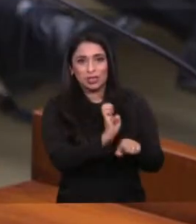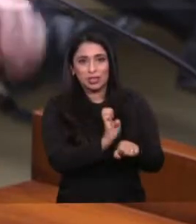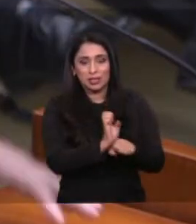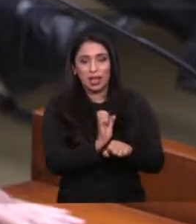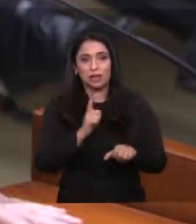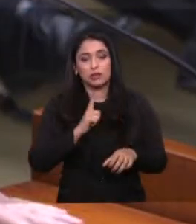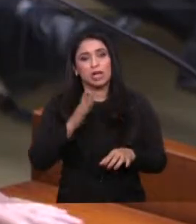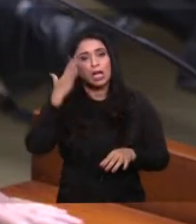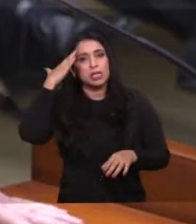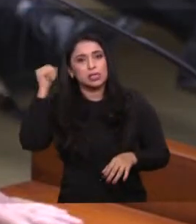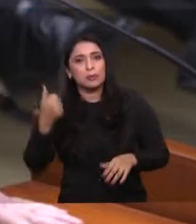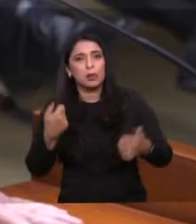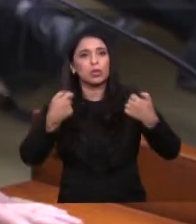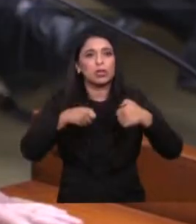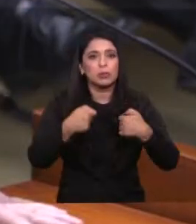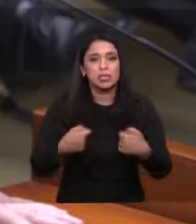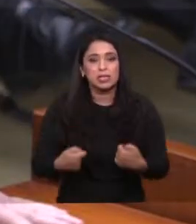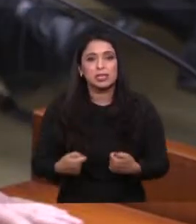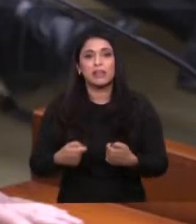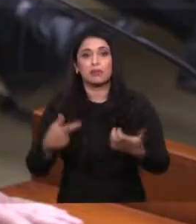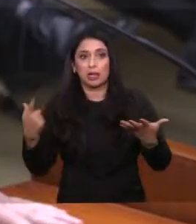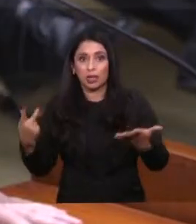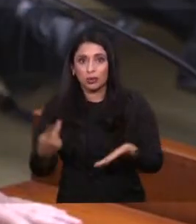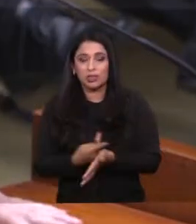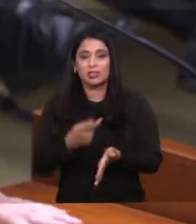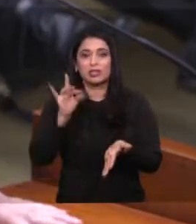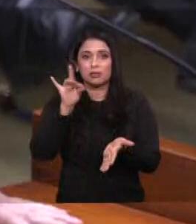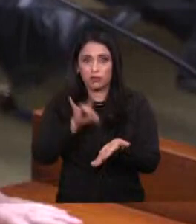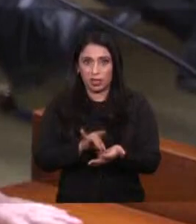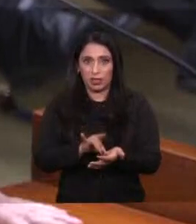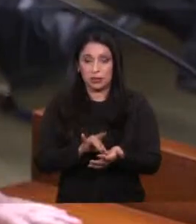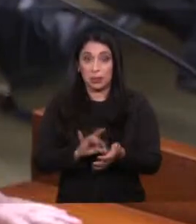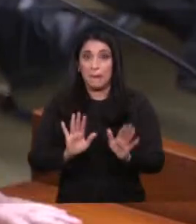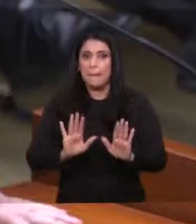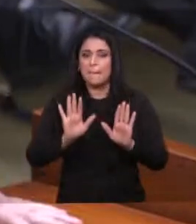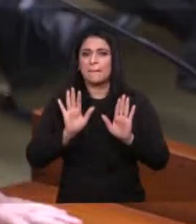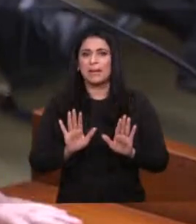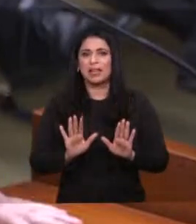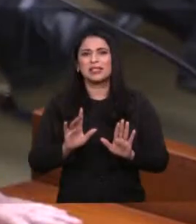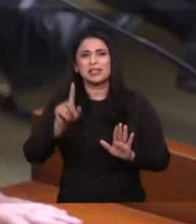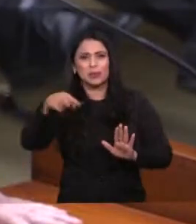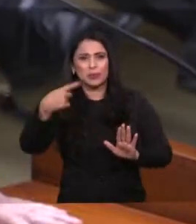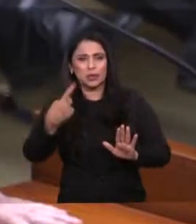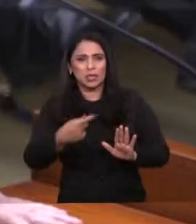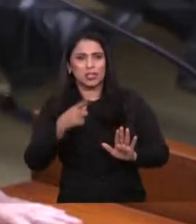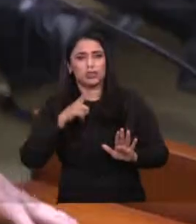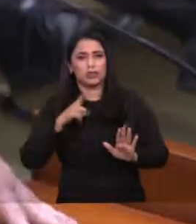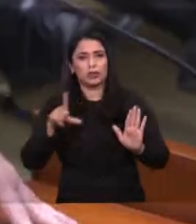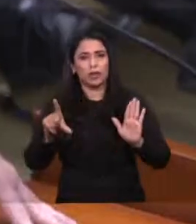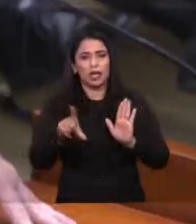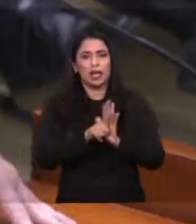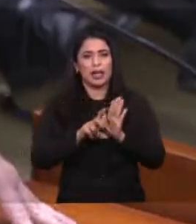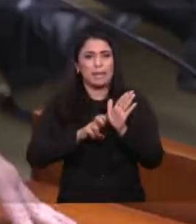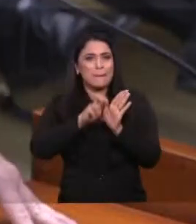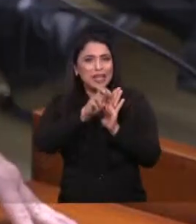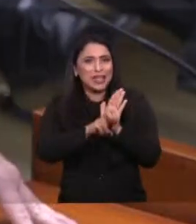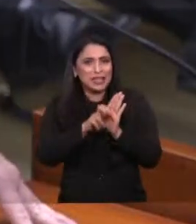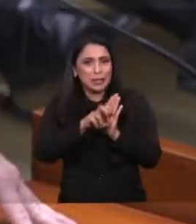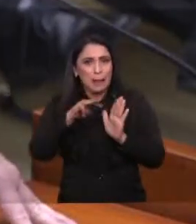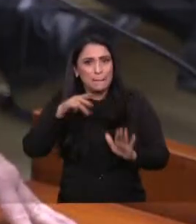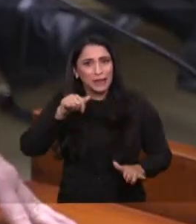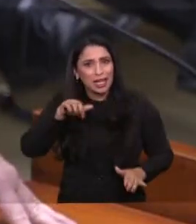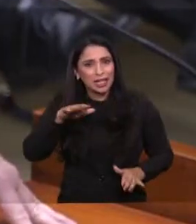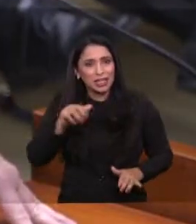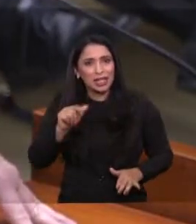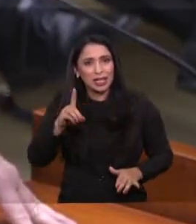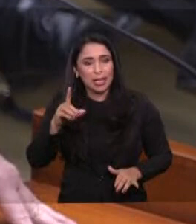necessidade para devida implementação. Mais recentemente, Vimos a Lei Maria da Penha, que criou os